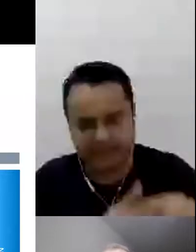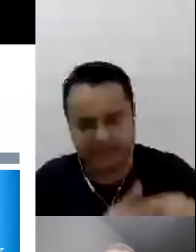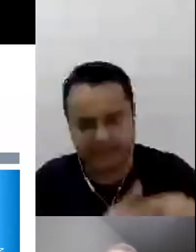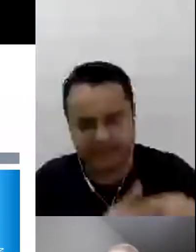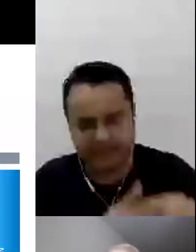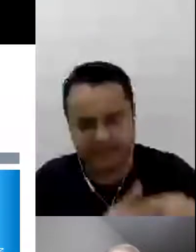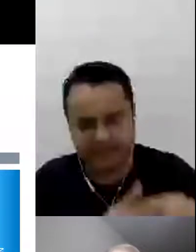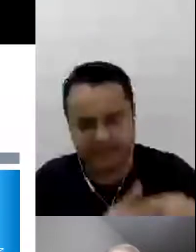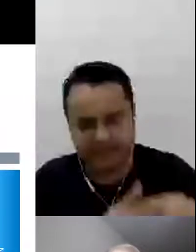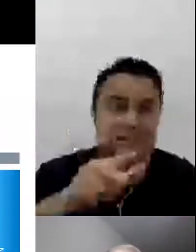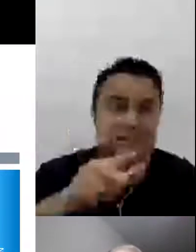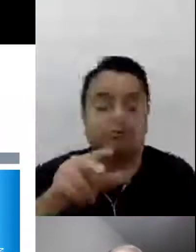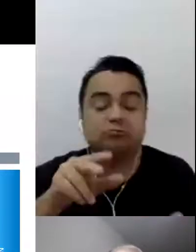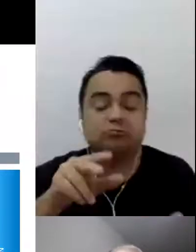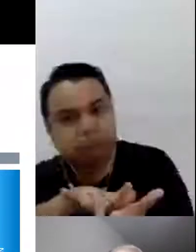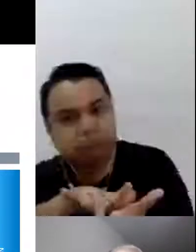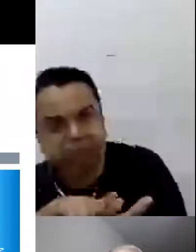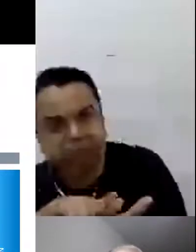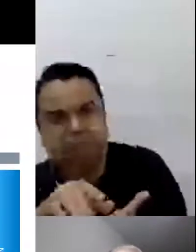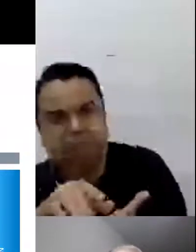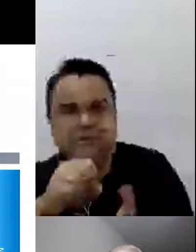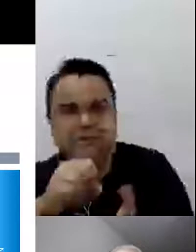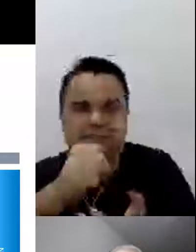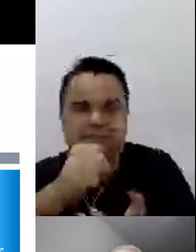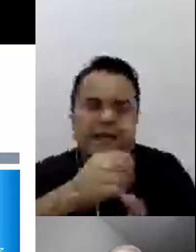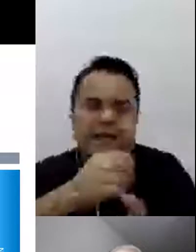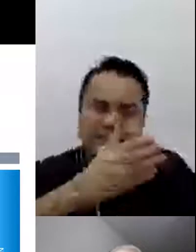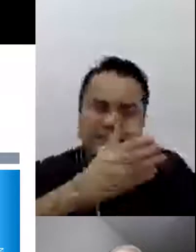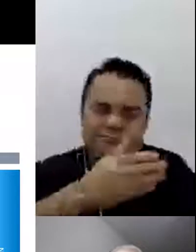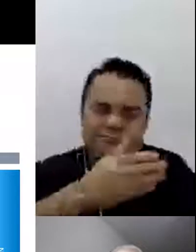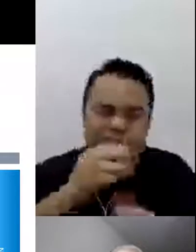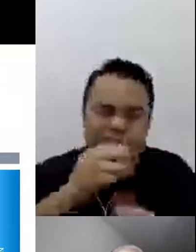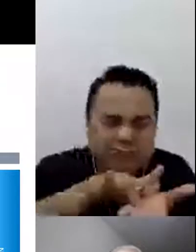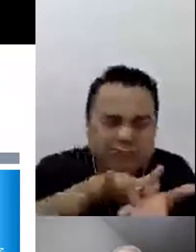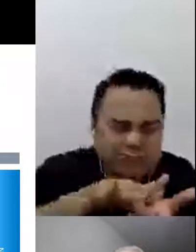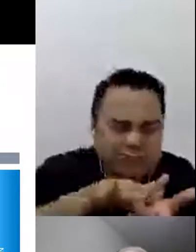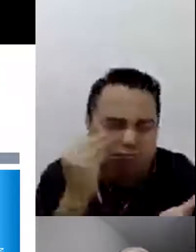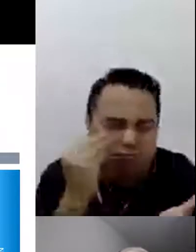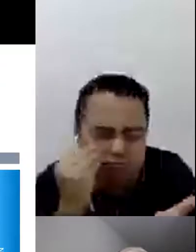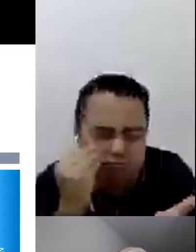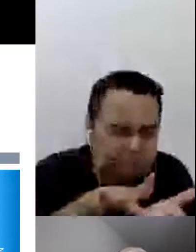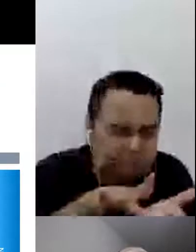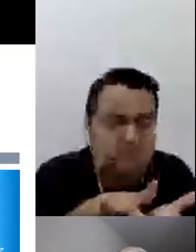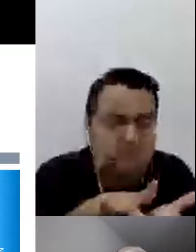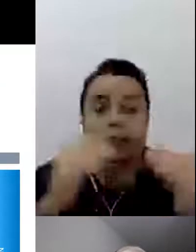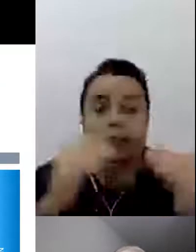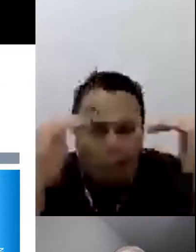validações, simulações. Você vai produzir esse produto, então você começa a descer ali